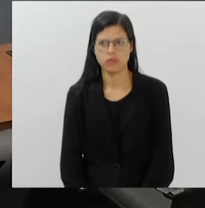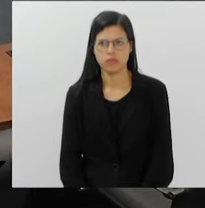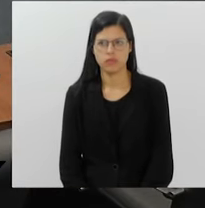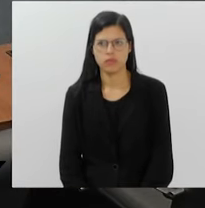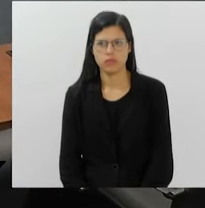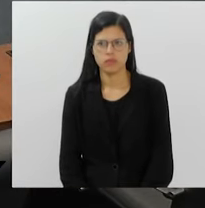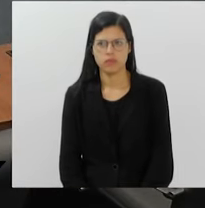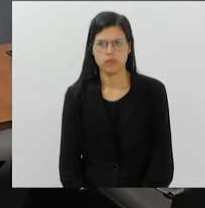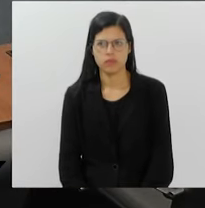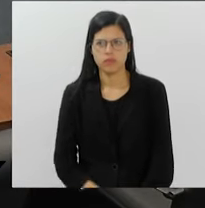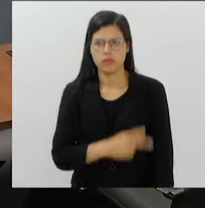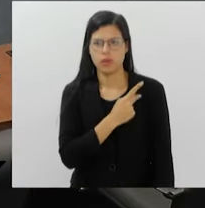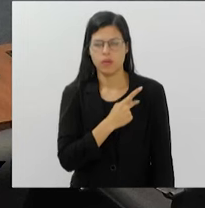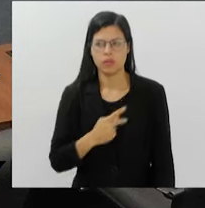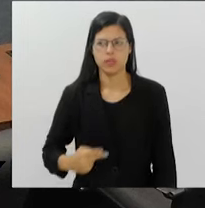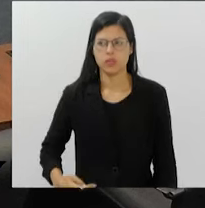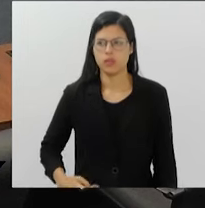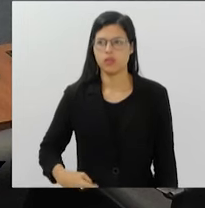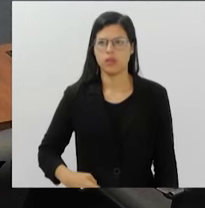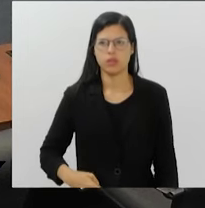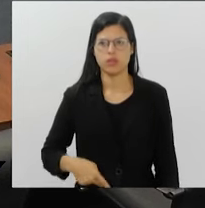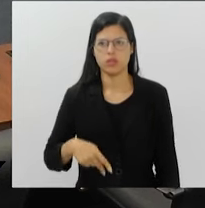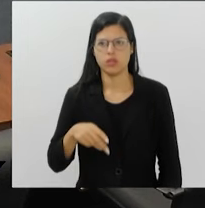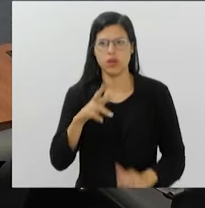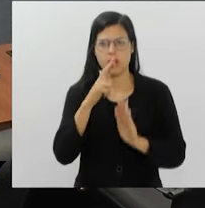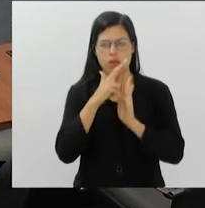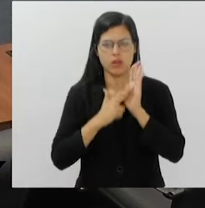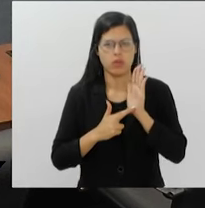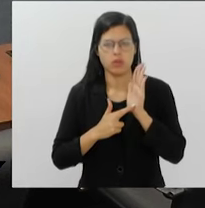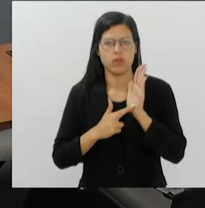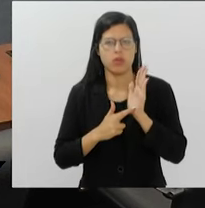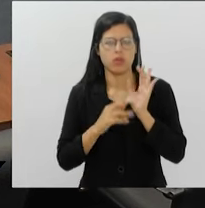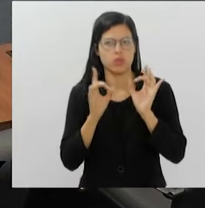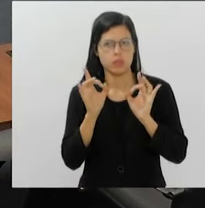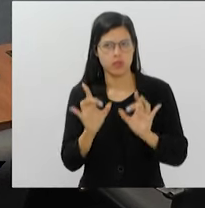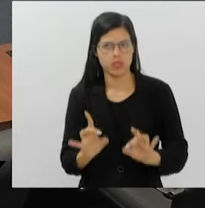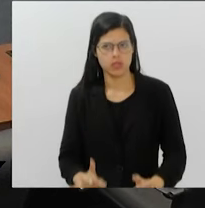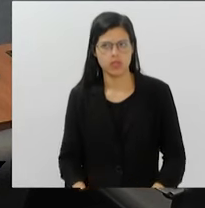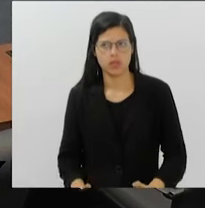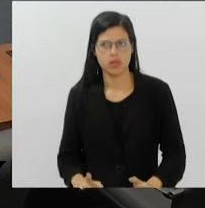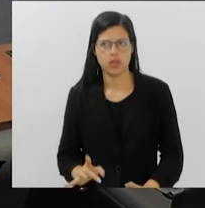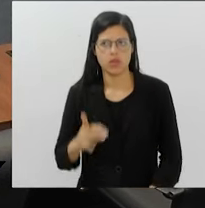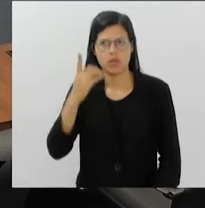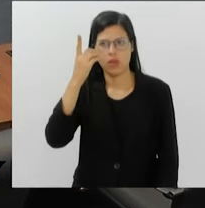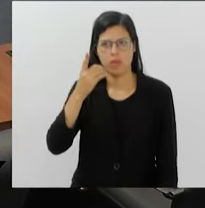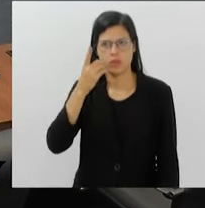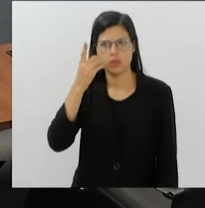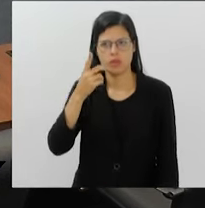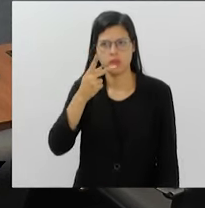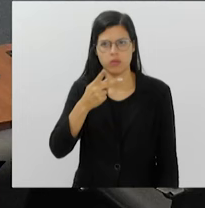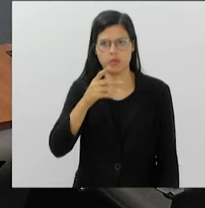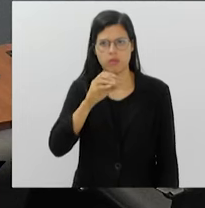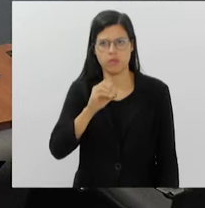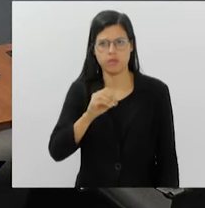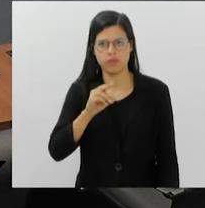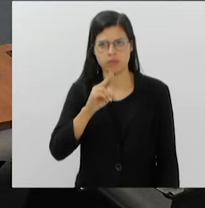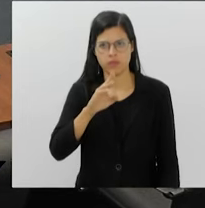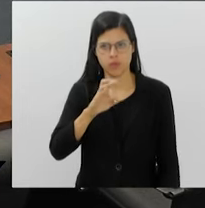A presidência designa relatoria especial o deputado Felipe Pobel.